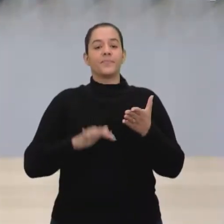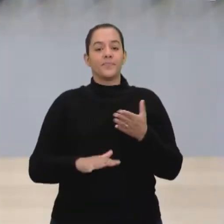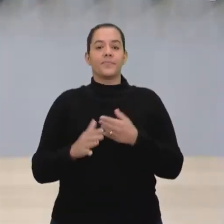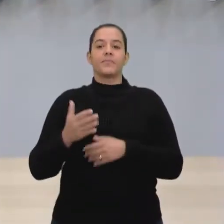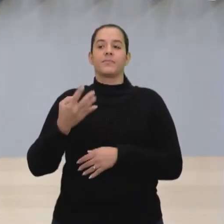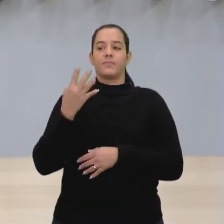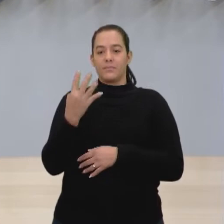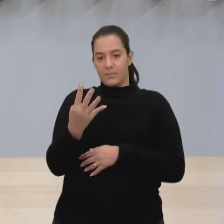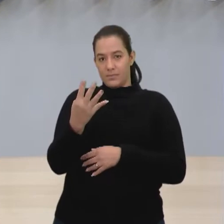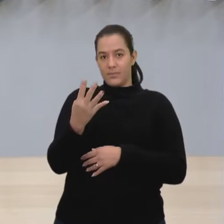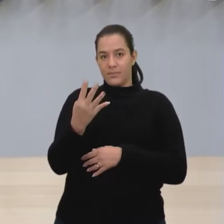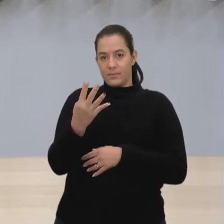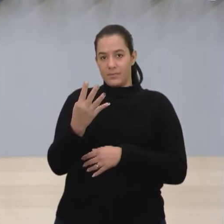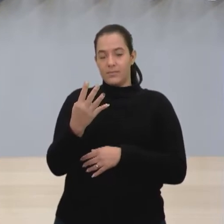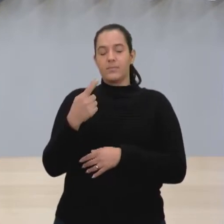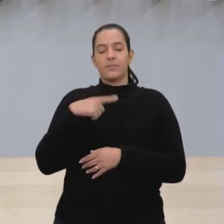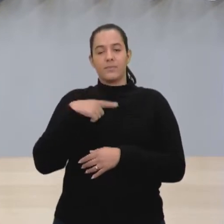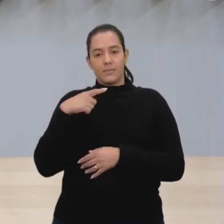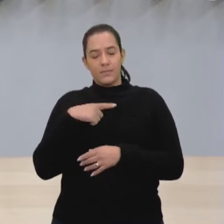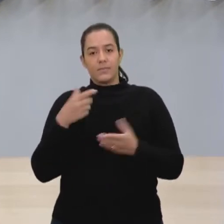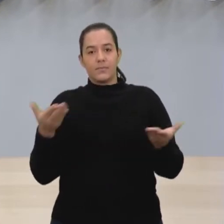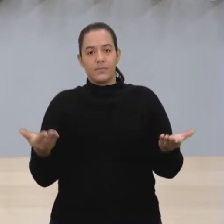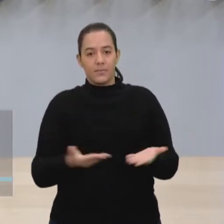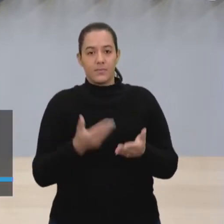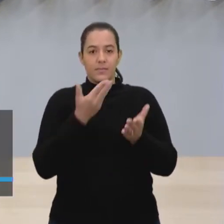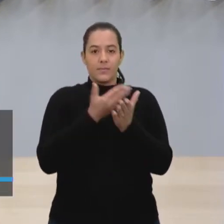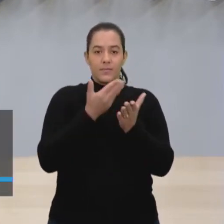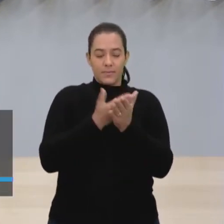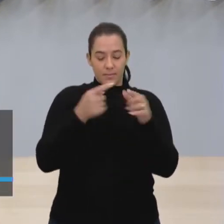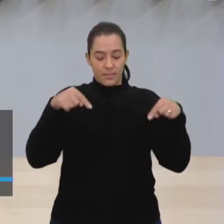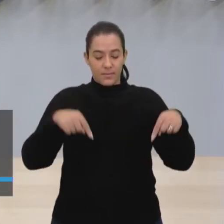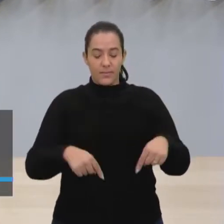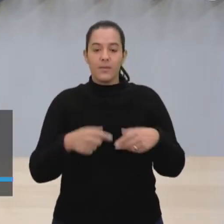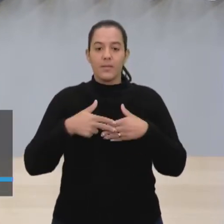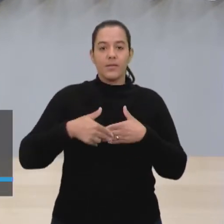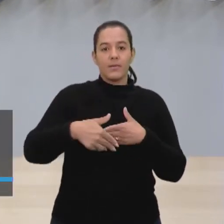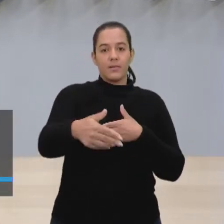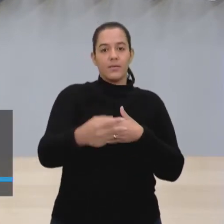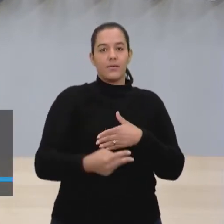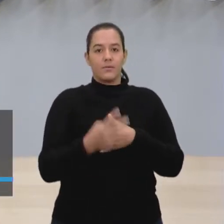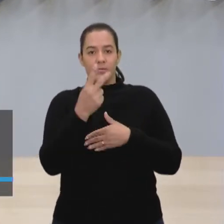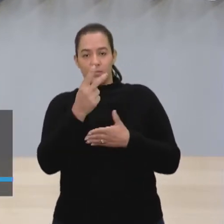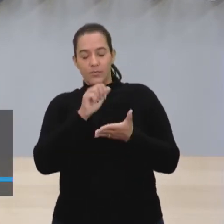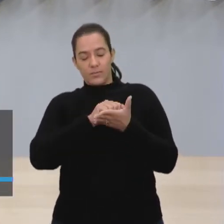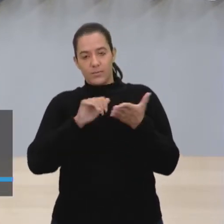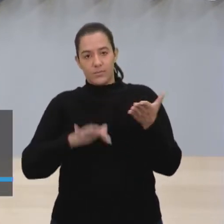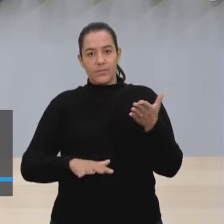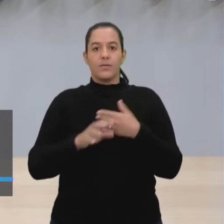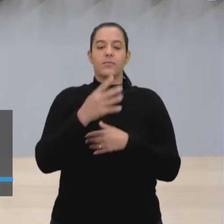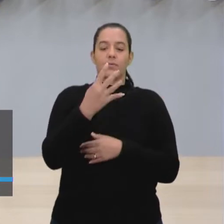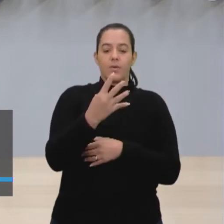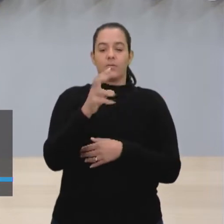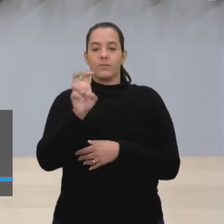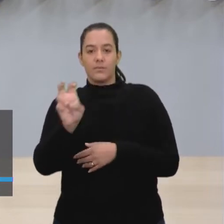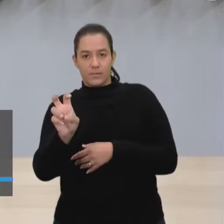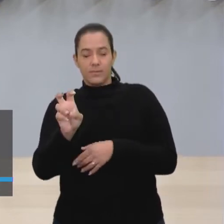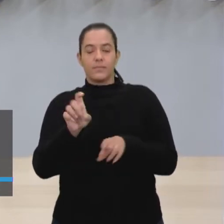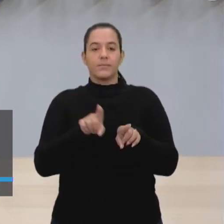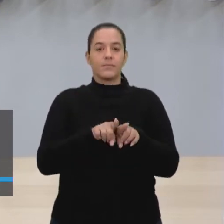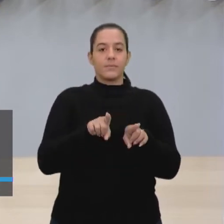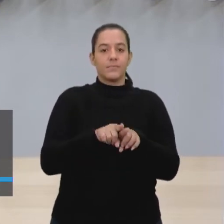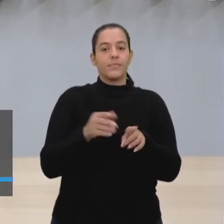aula da unidade curricular, e agora, nessas duas últimas atividades, atividade 4 e 5,